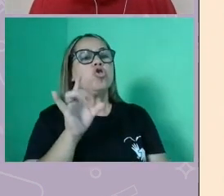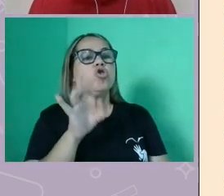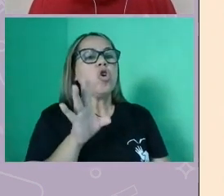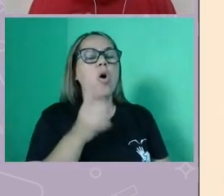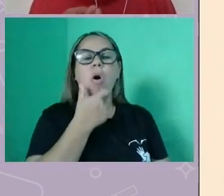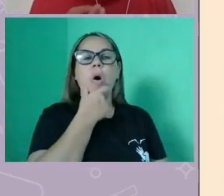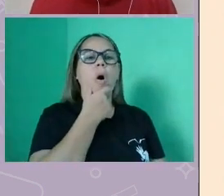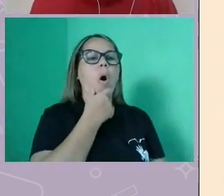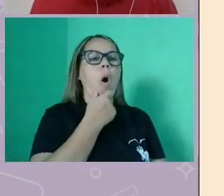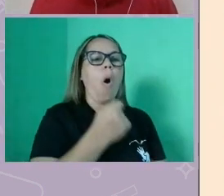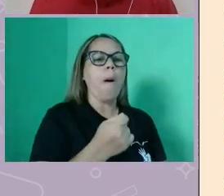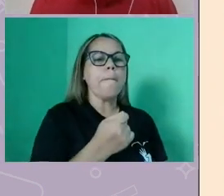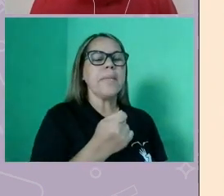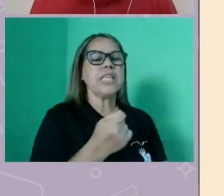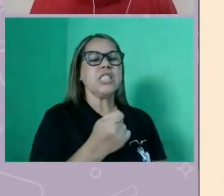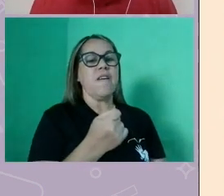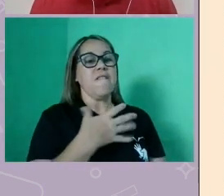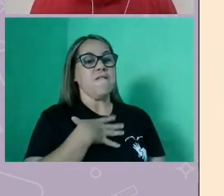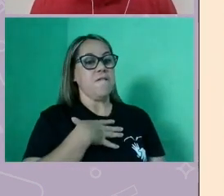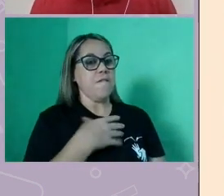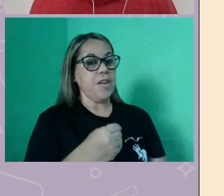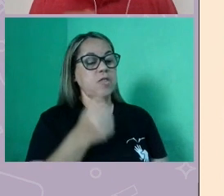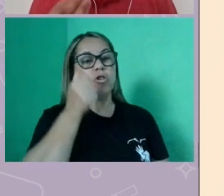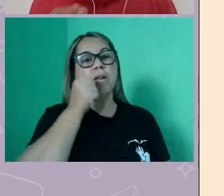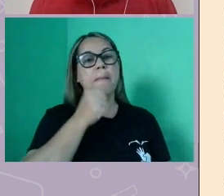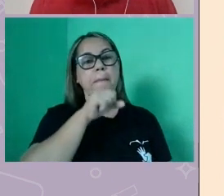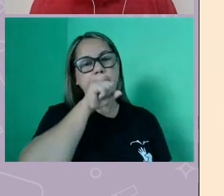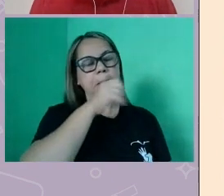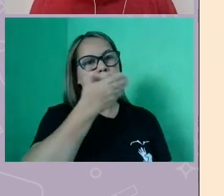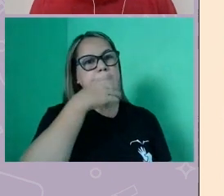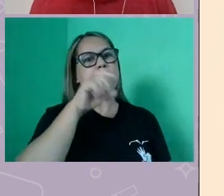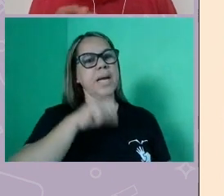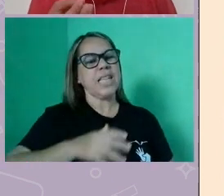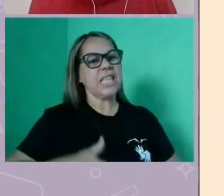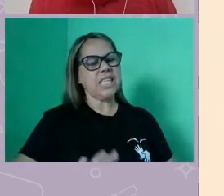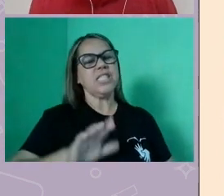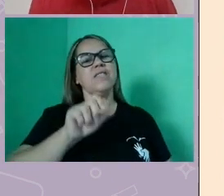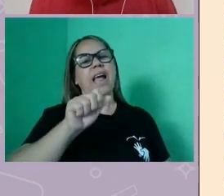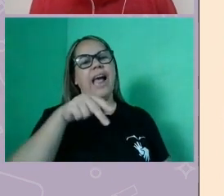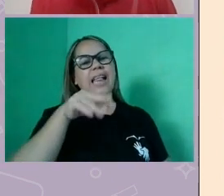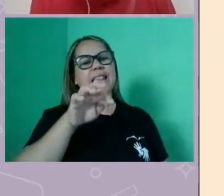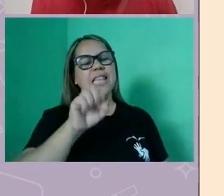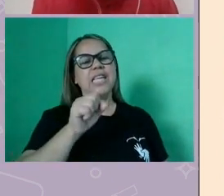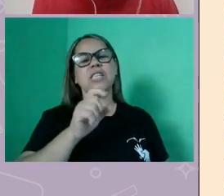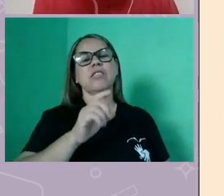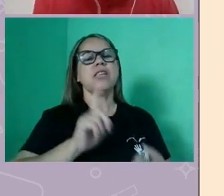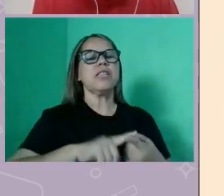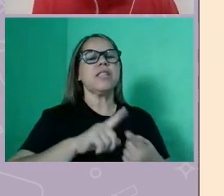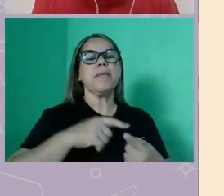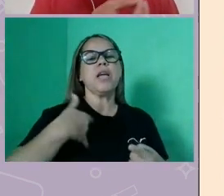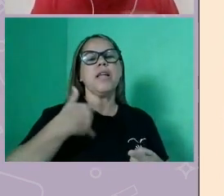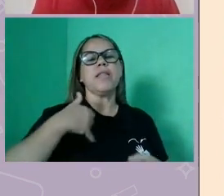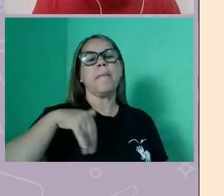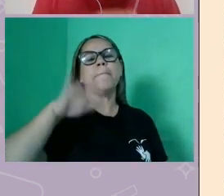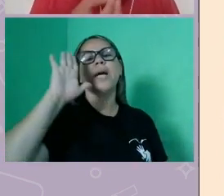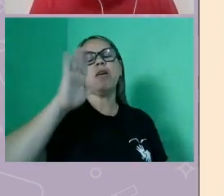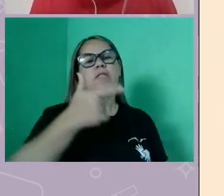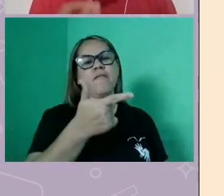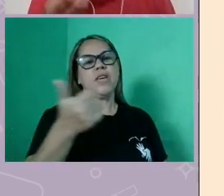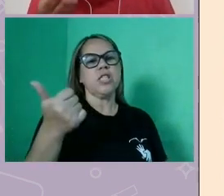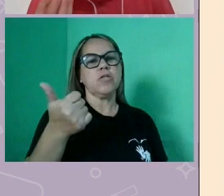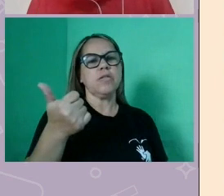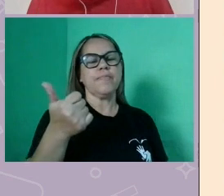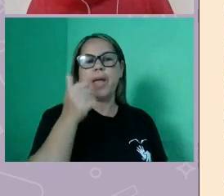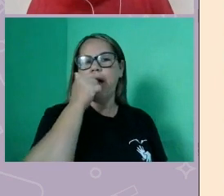filhos de pai e mãe ateniense maiores de 21 anos homens então as mulheres